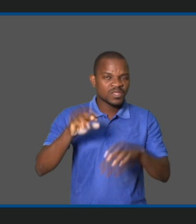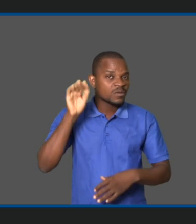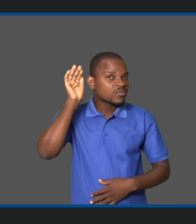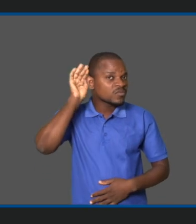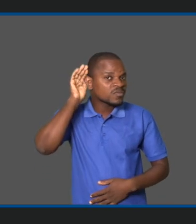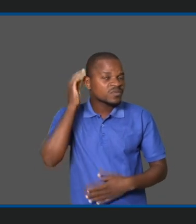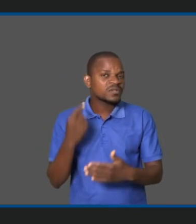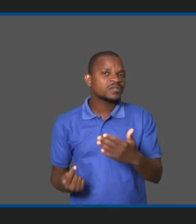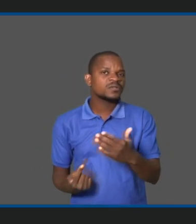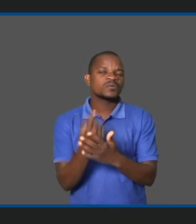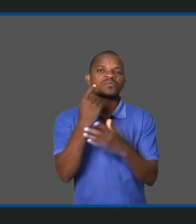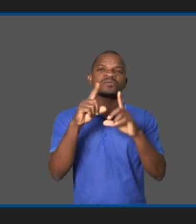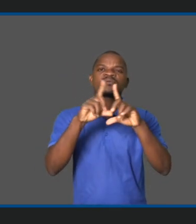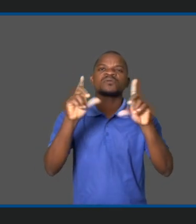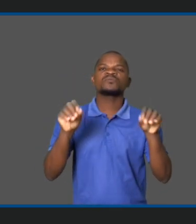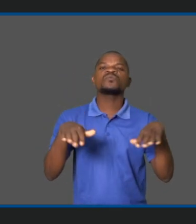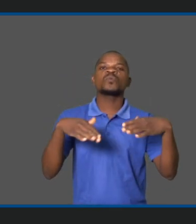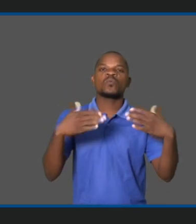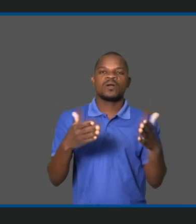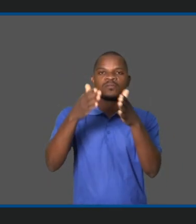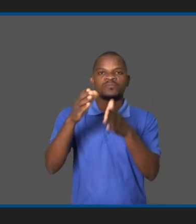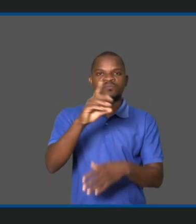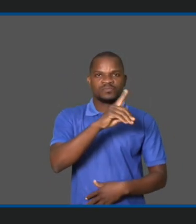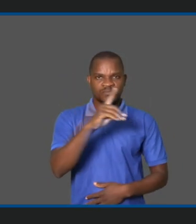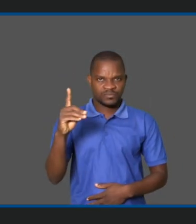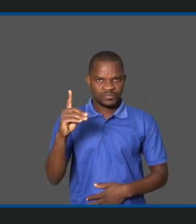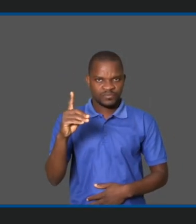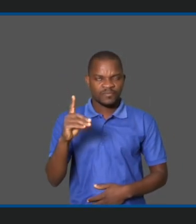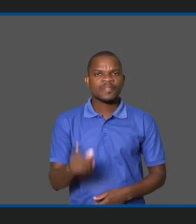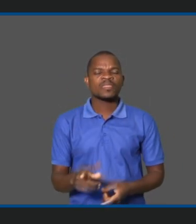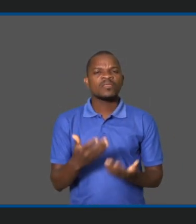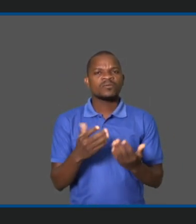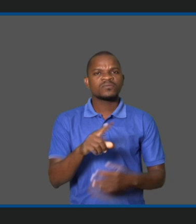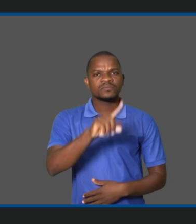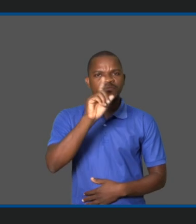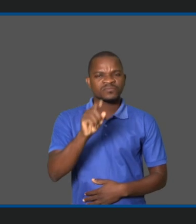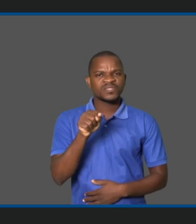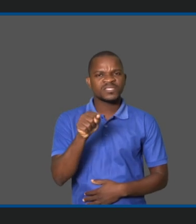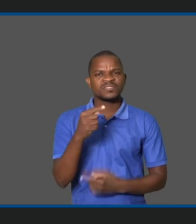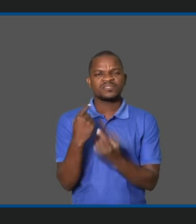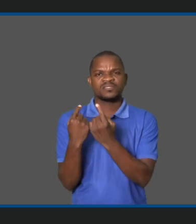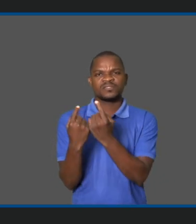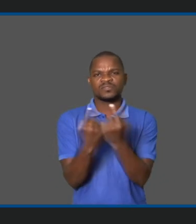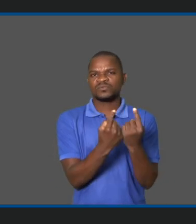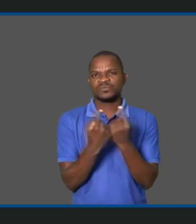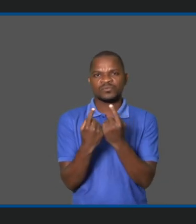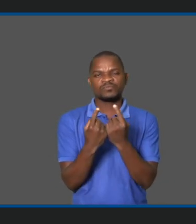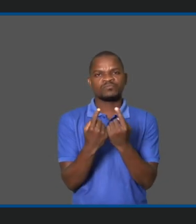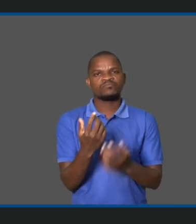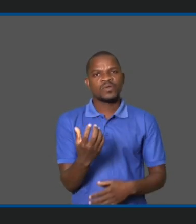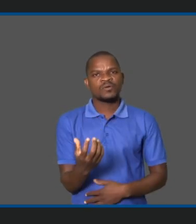essa situação pode dar uma lição para os outros